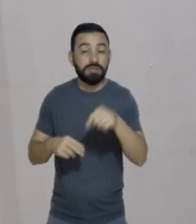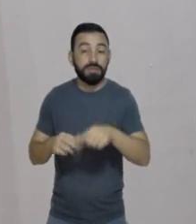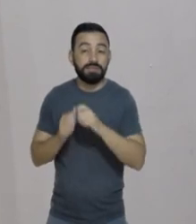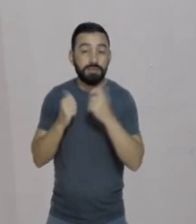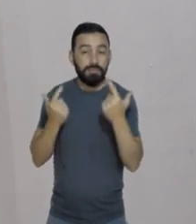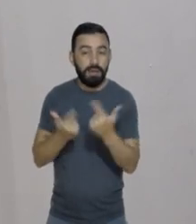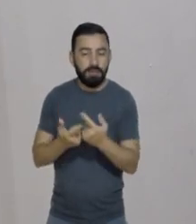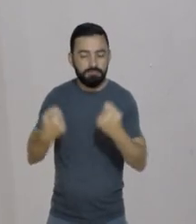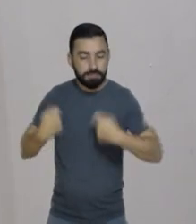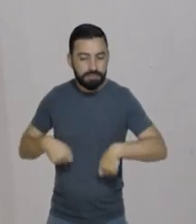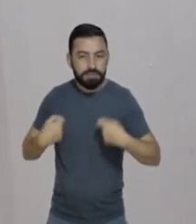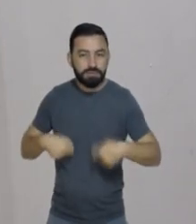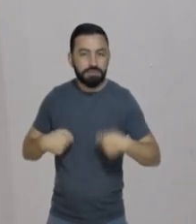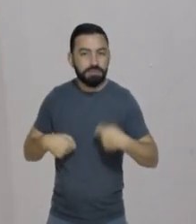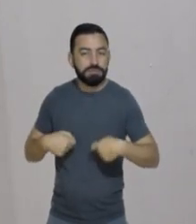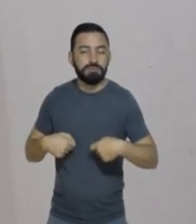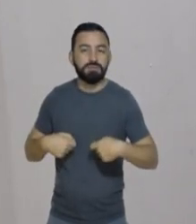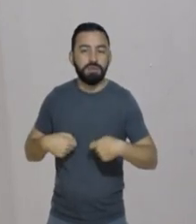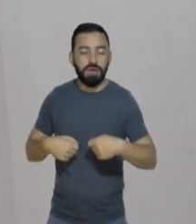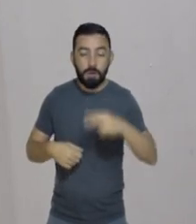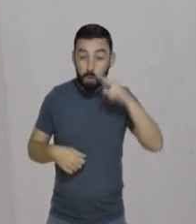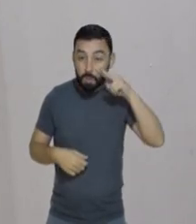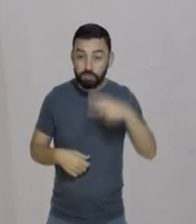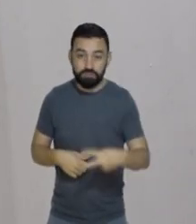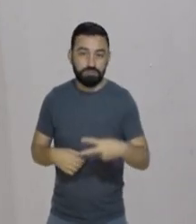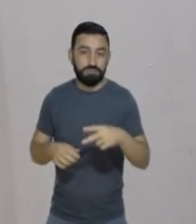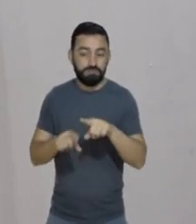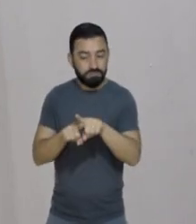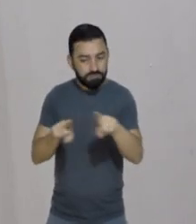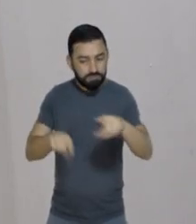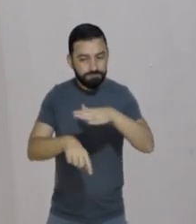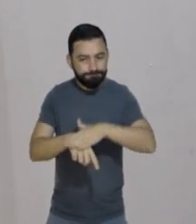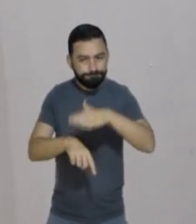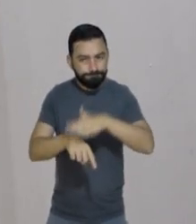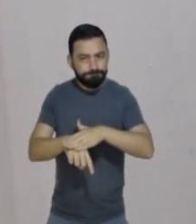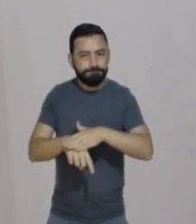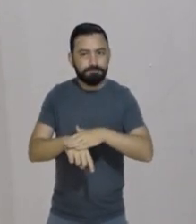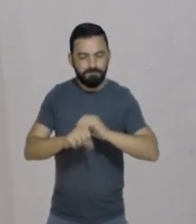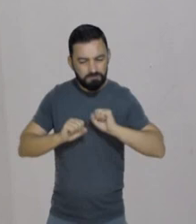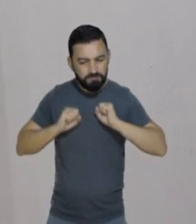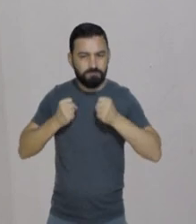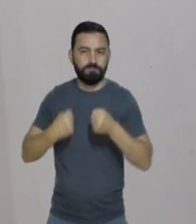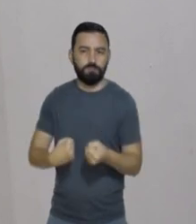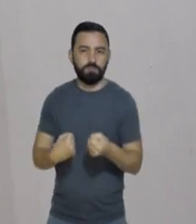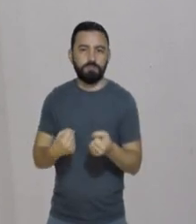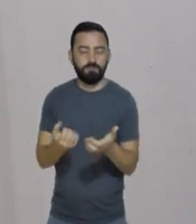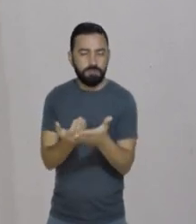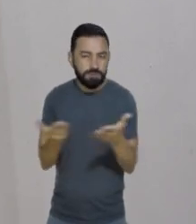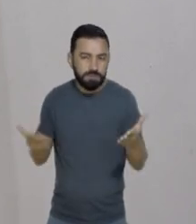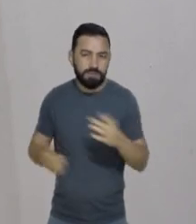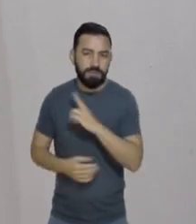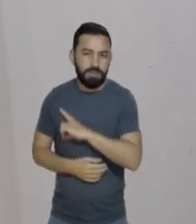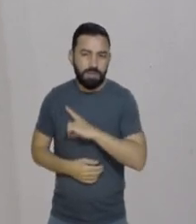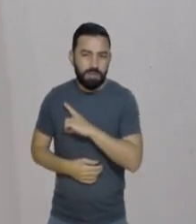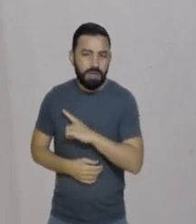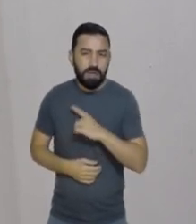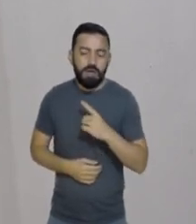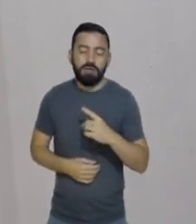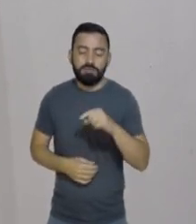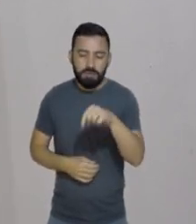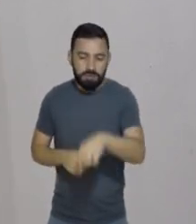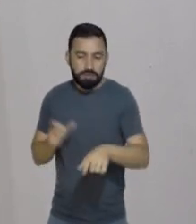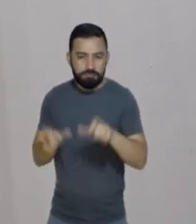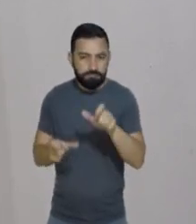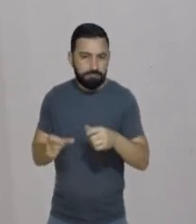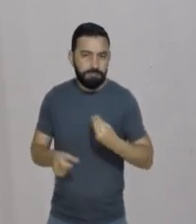dever de reconhecer a atuação dos delegados que estão aqui hoje e de todos os